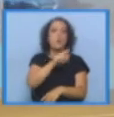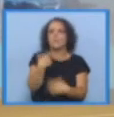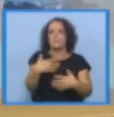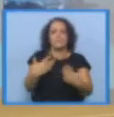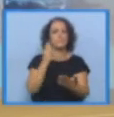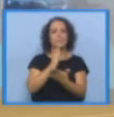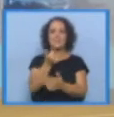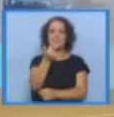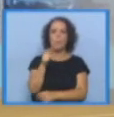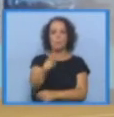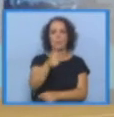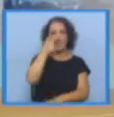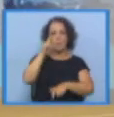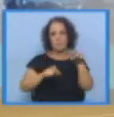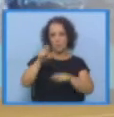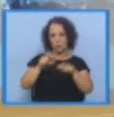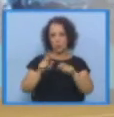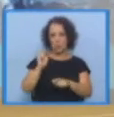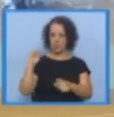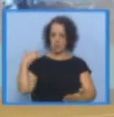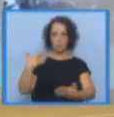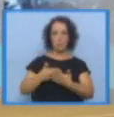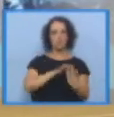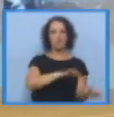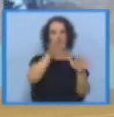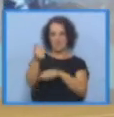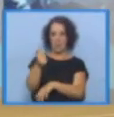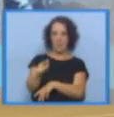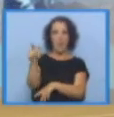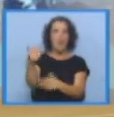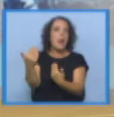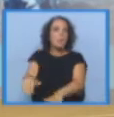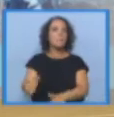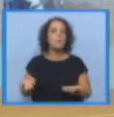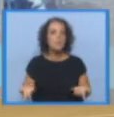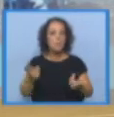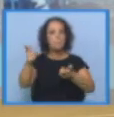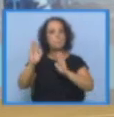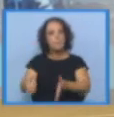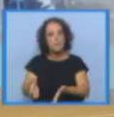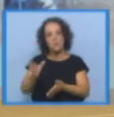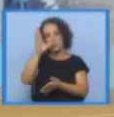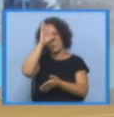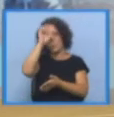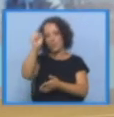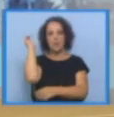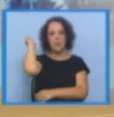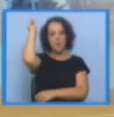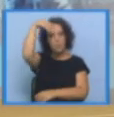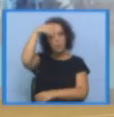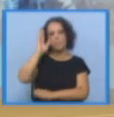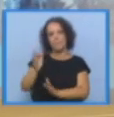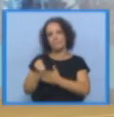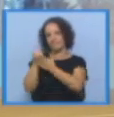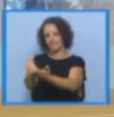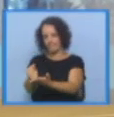pessoas, como as que chegaram ao arquipélago nos últimos anos, é limitada e, portanto, também precisa de um acolhimento por parte do Governo da República.